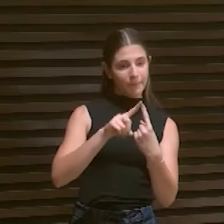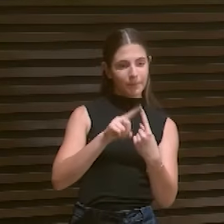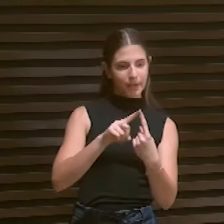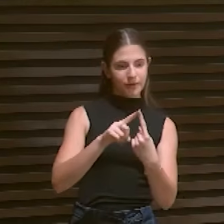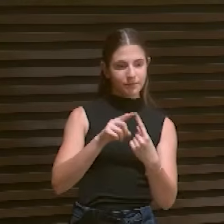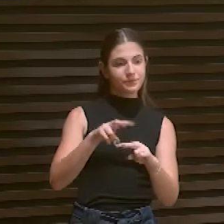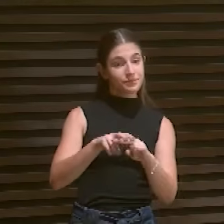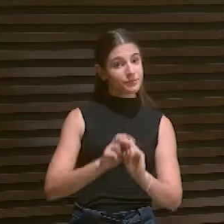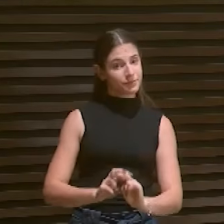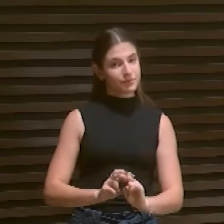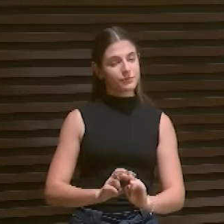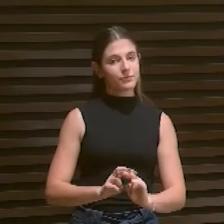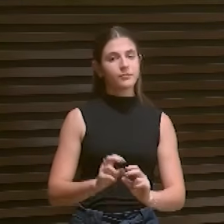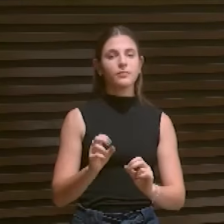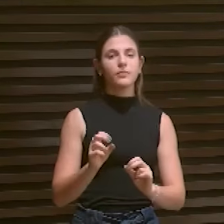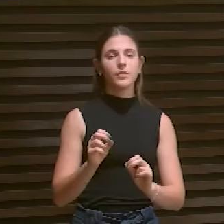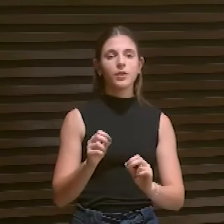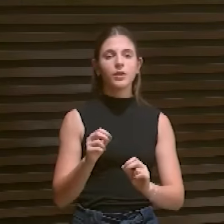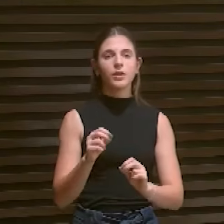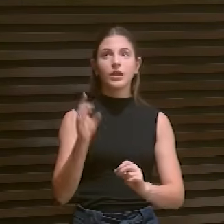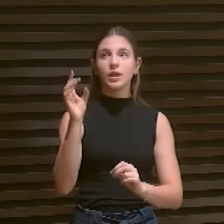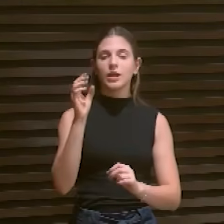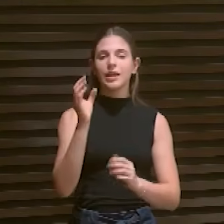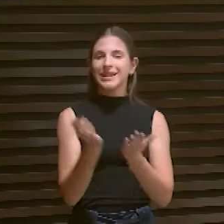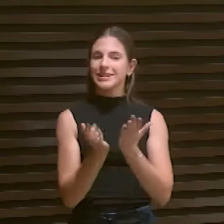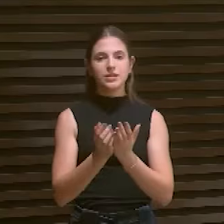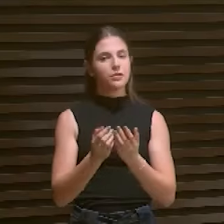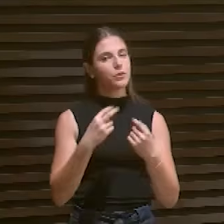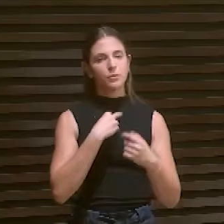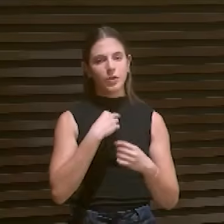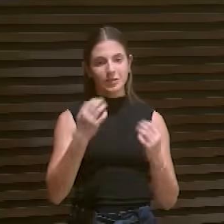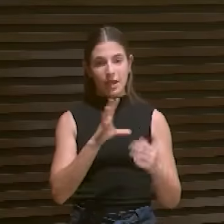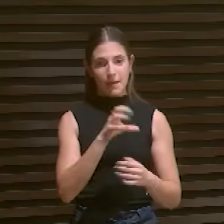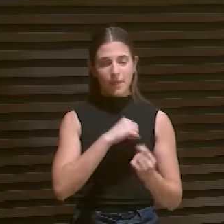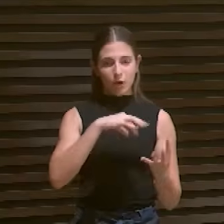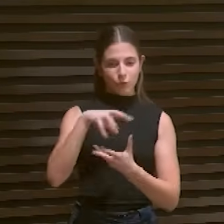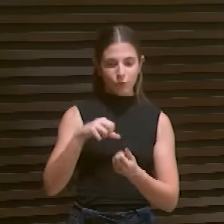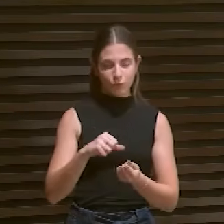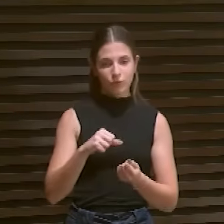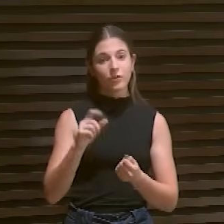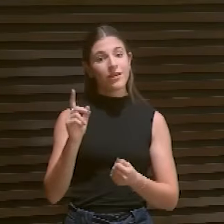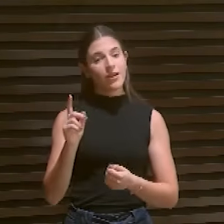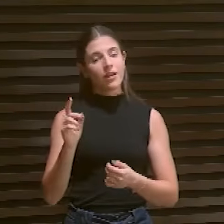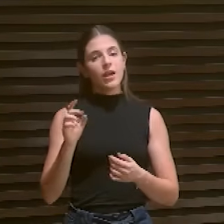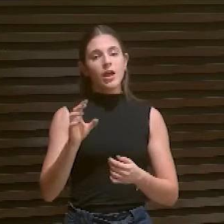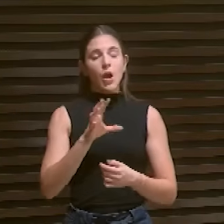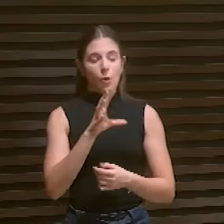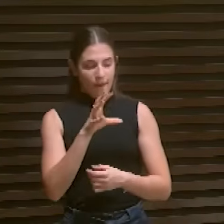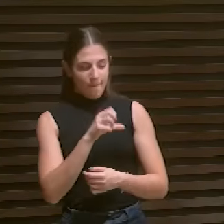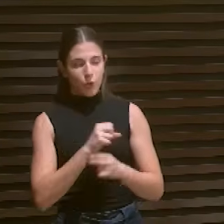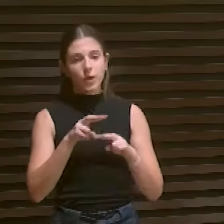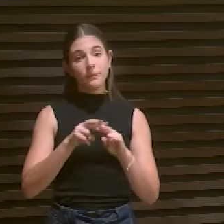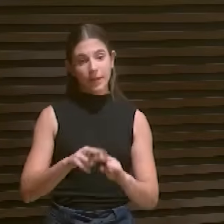mundo ou as coisas que estão no mundo é que o amor pelo mundo e o amor pelo Pai